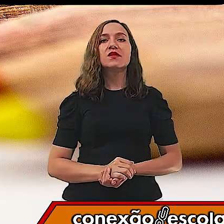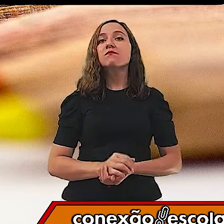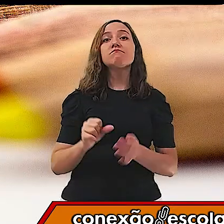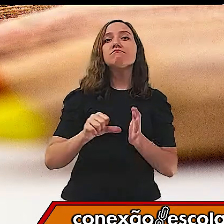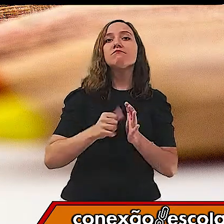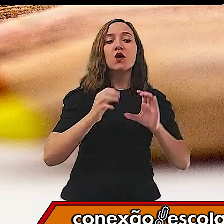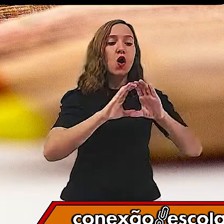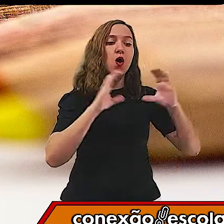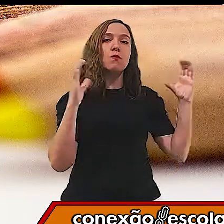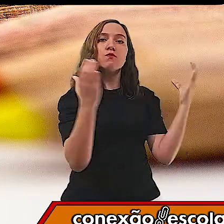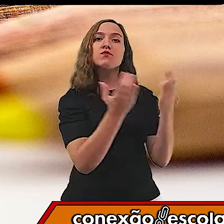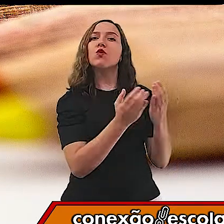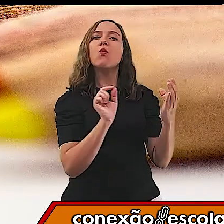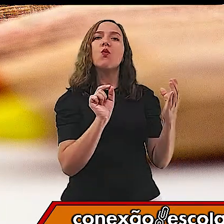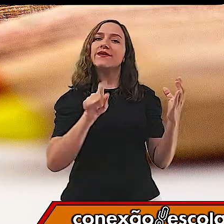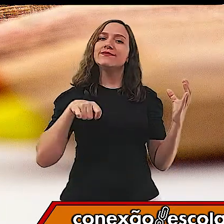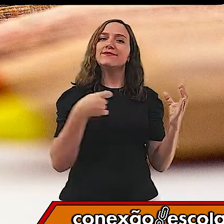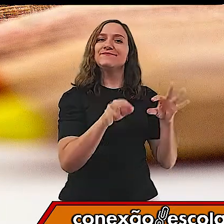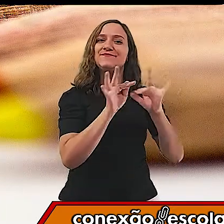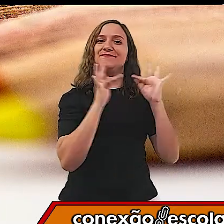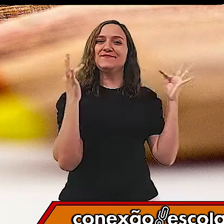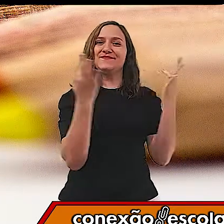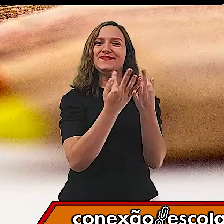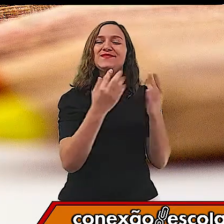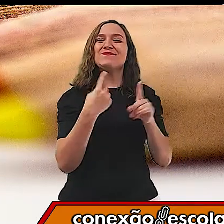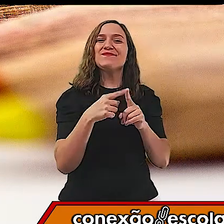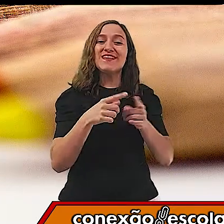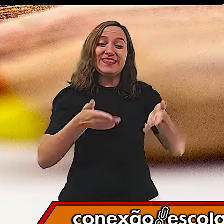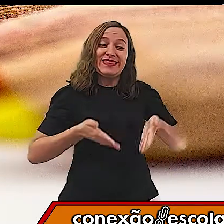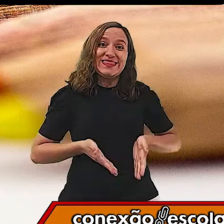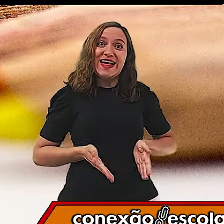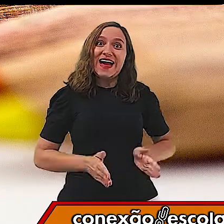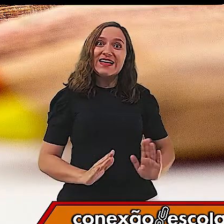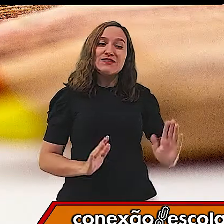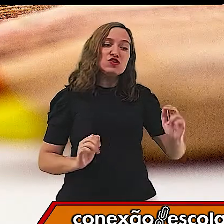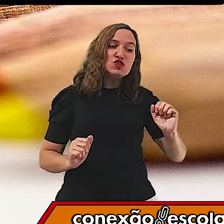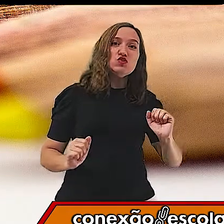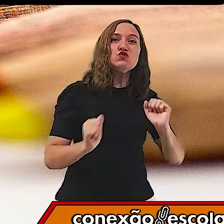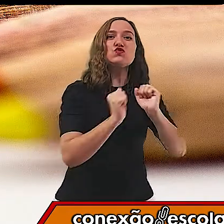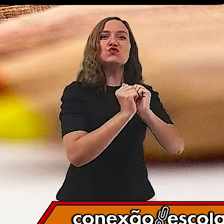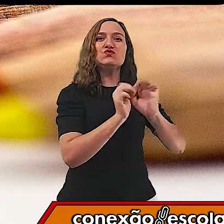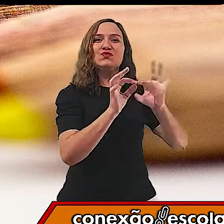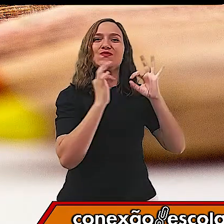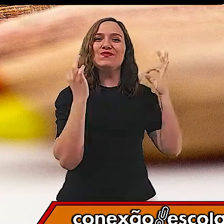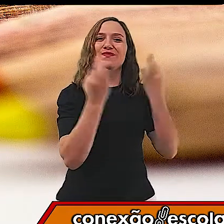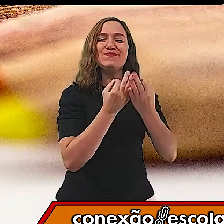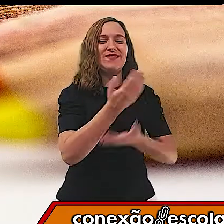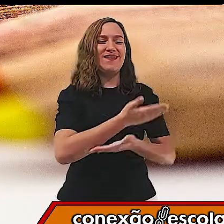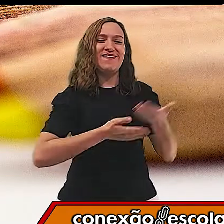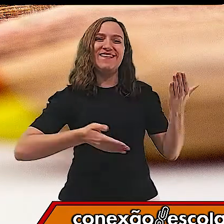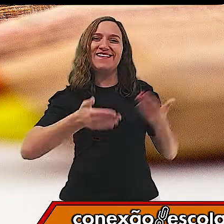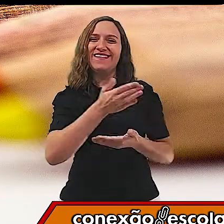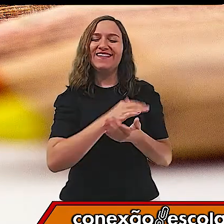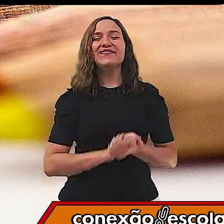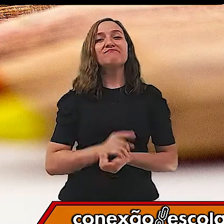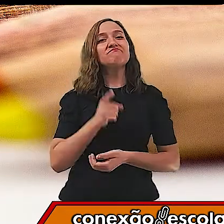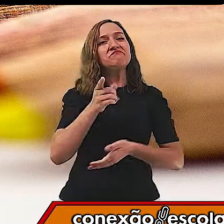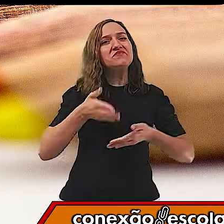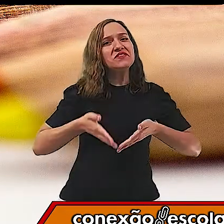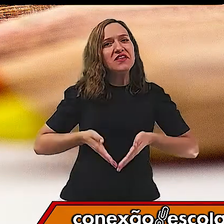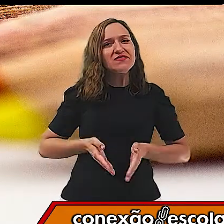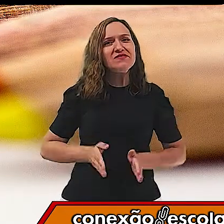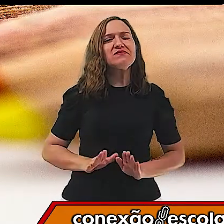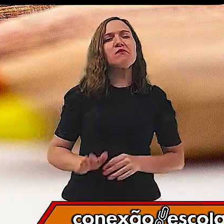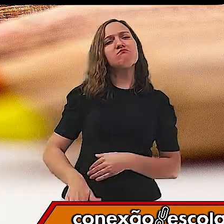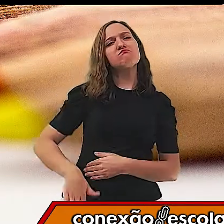nós temos história com ela. Por exemplo, o nascimento, o seu nascimento, o crescer,